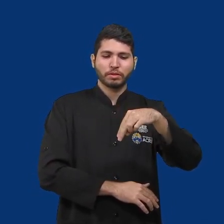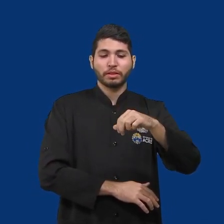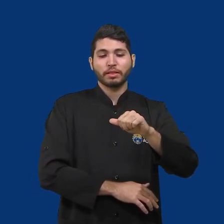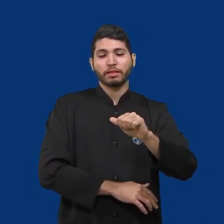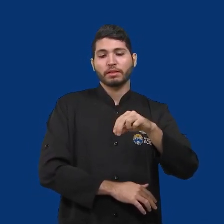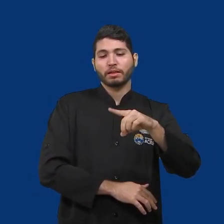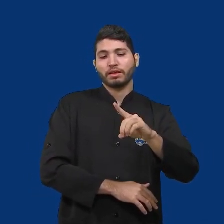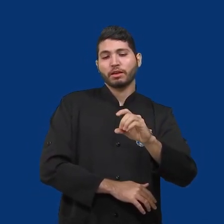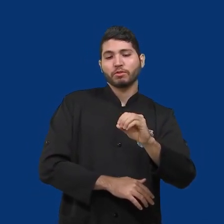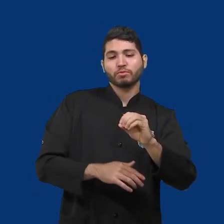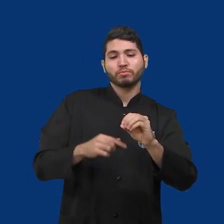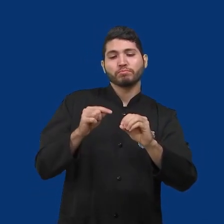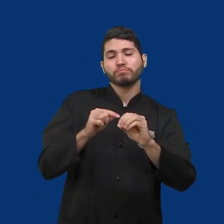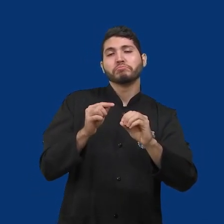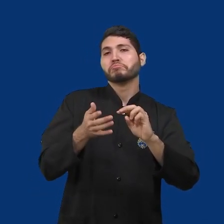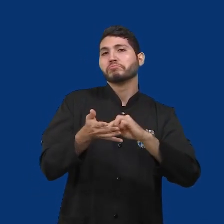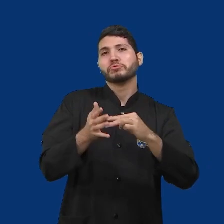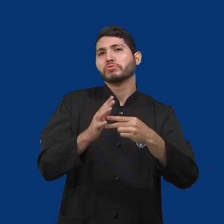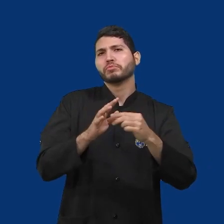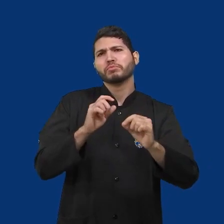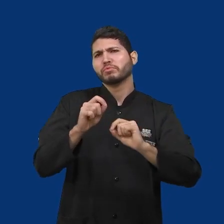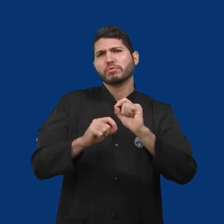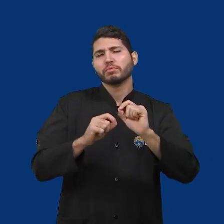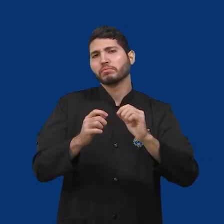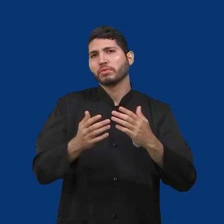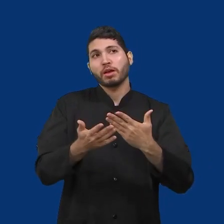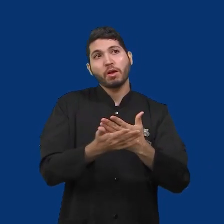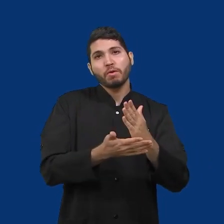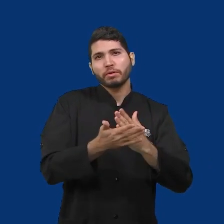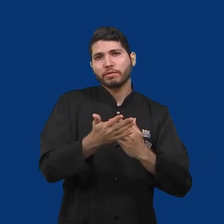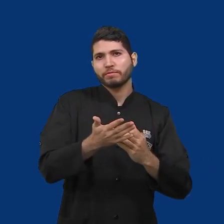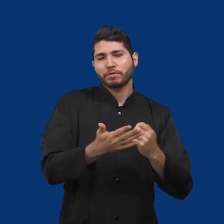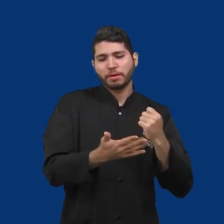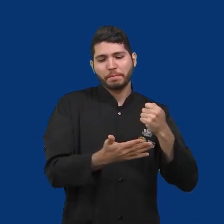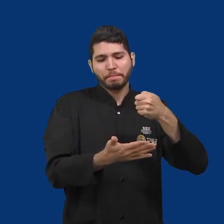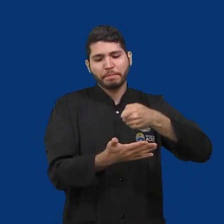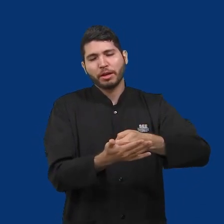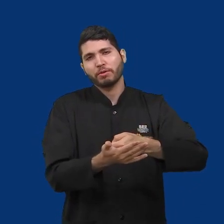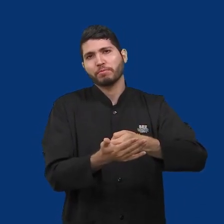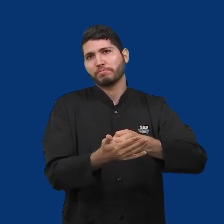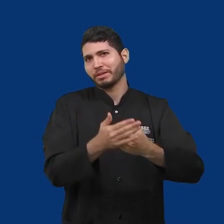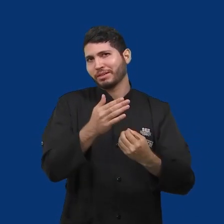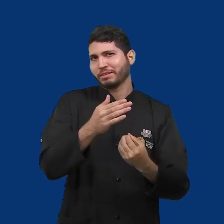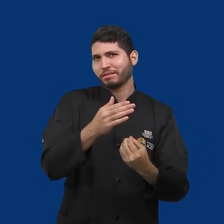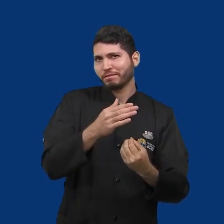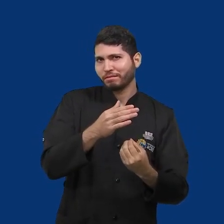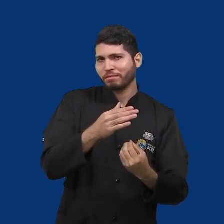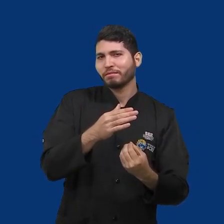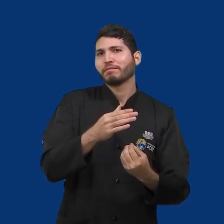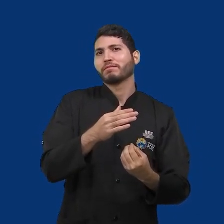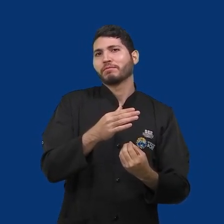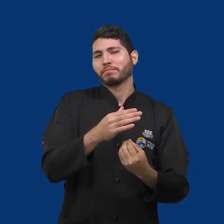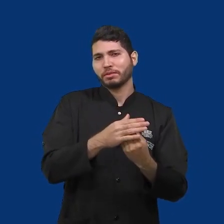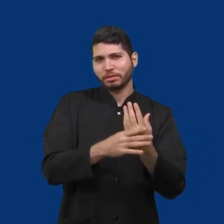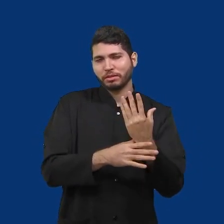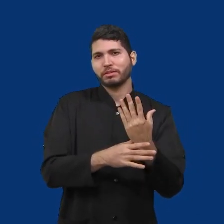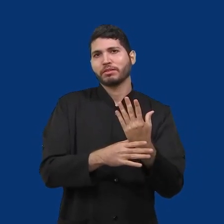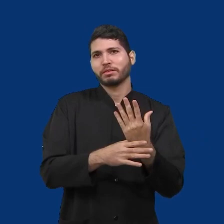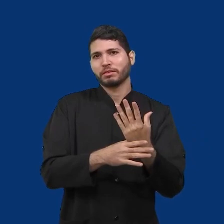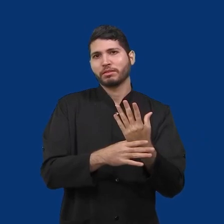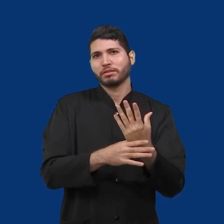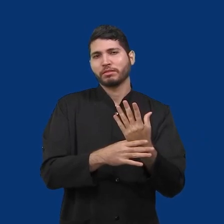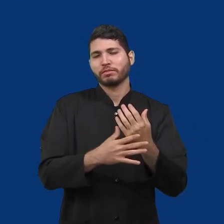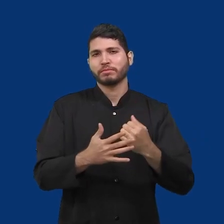comissionado? Significa que alguém foi pago para criar uma obra de arte. Então, é uma produção de vários artistas,